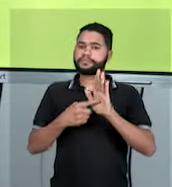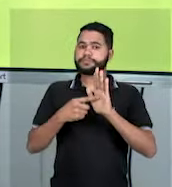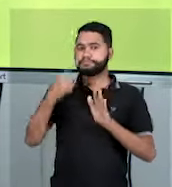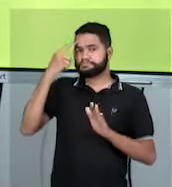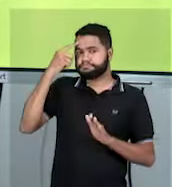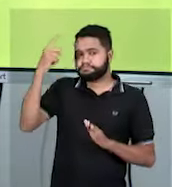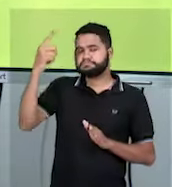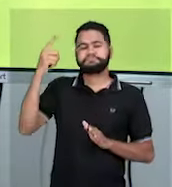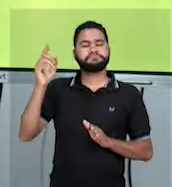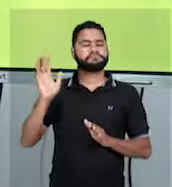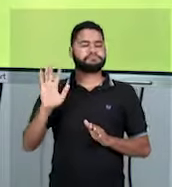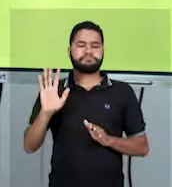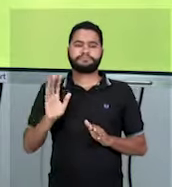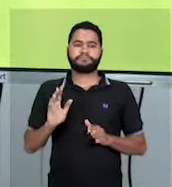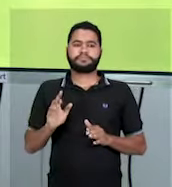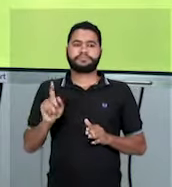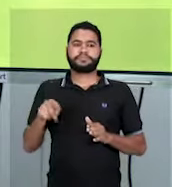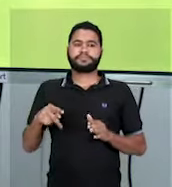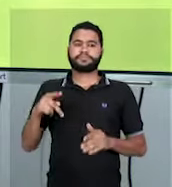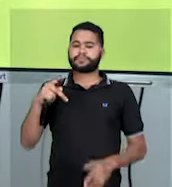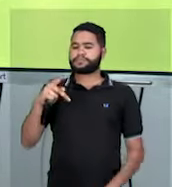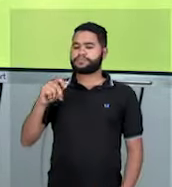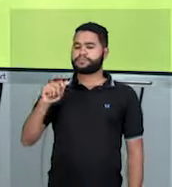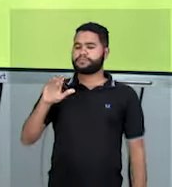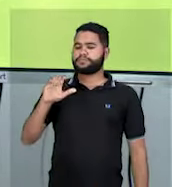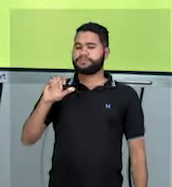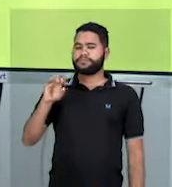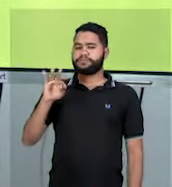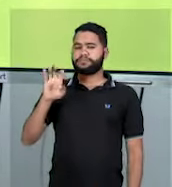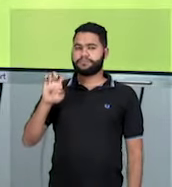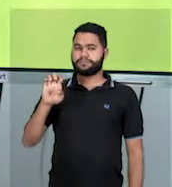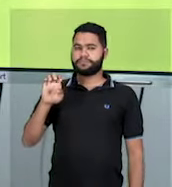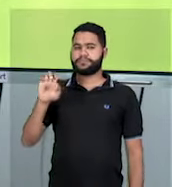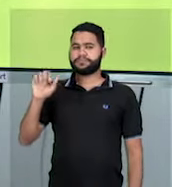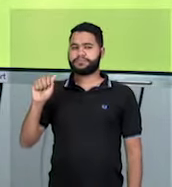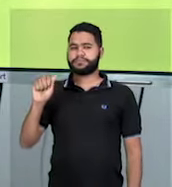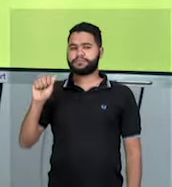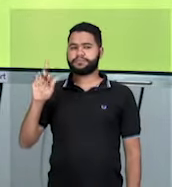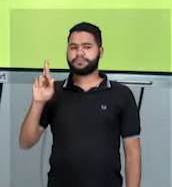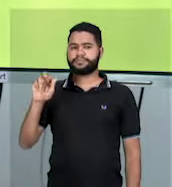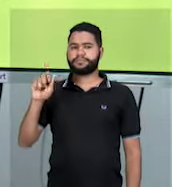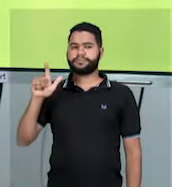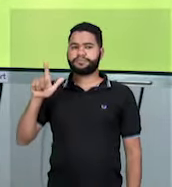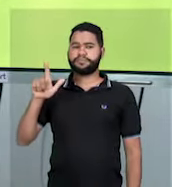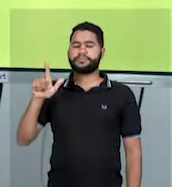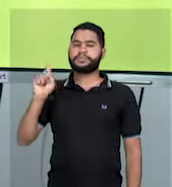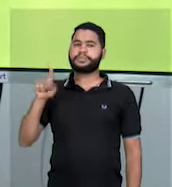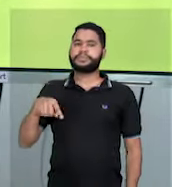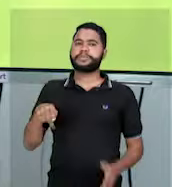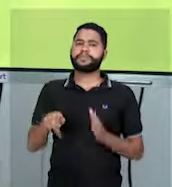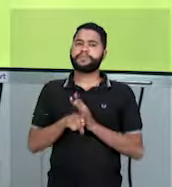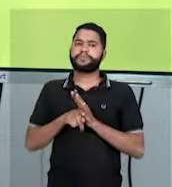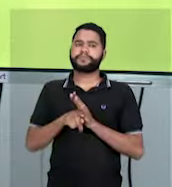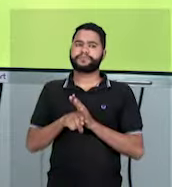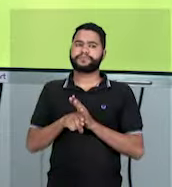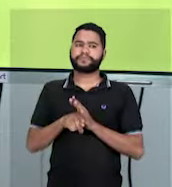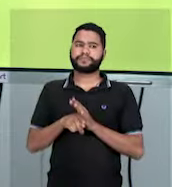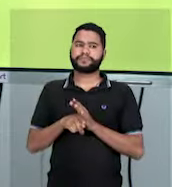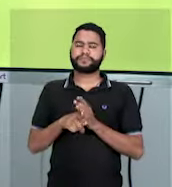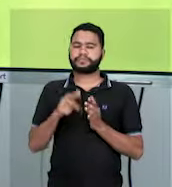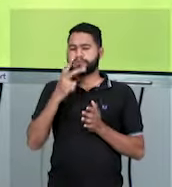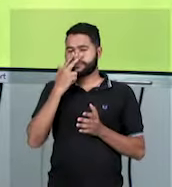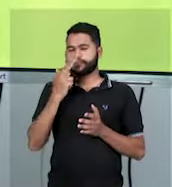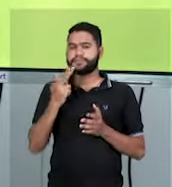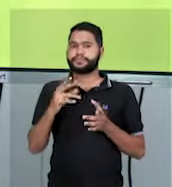ideias. E o Pacote de Abril, ele vem, né, fechando o Congresso, que era